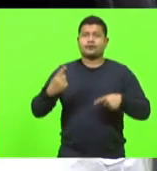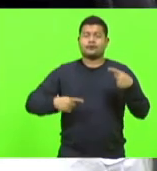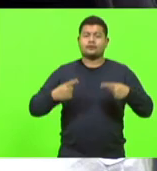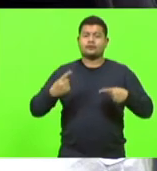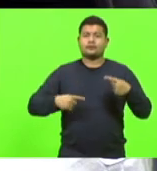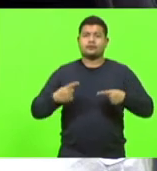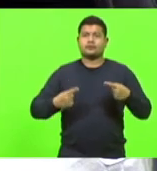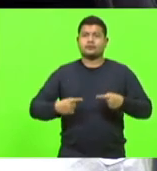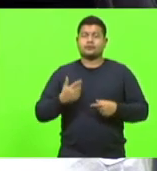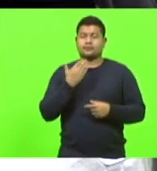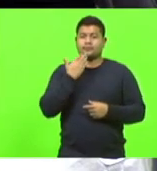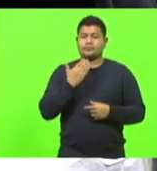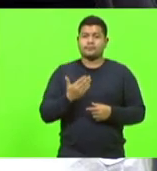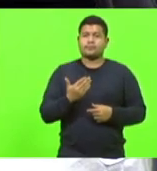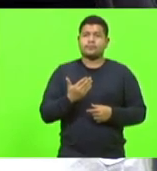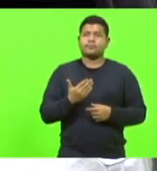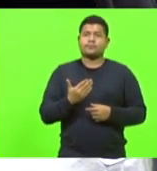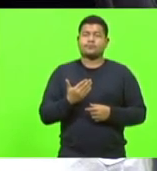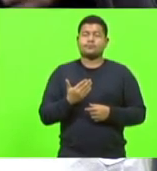requerimento